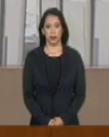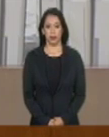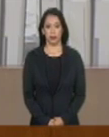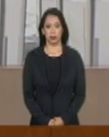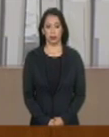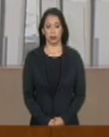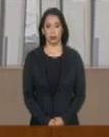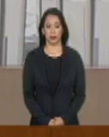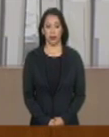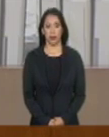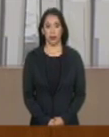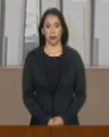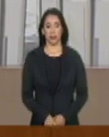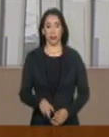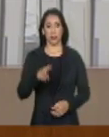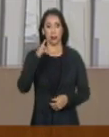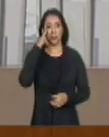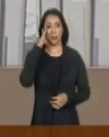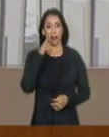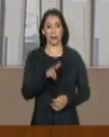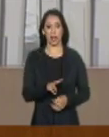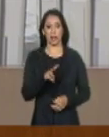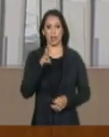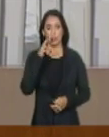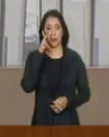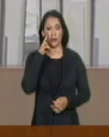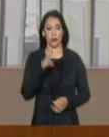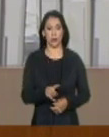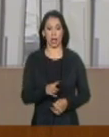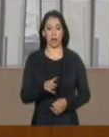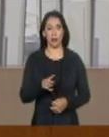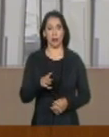Mais recentemente, de 6 de fevereiro de 2018,